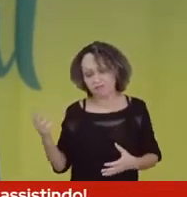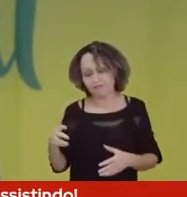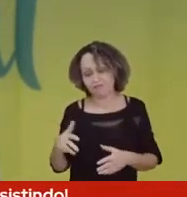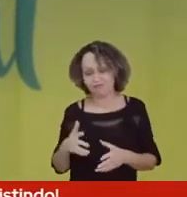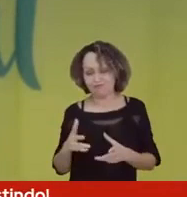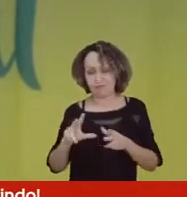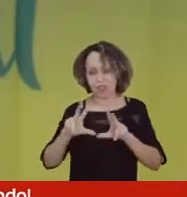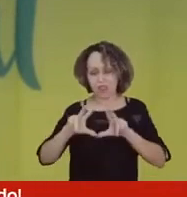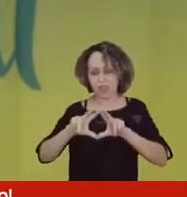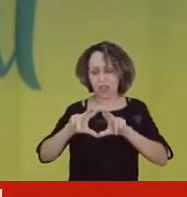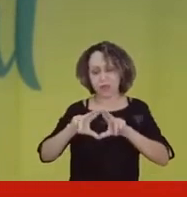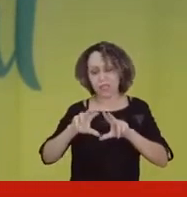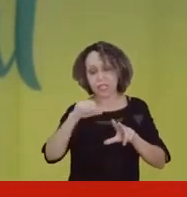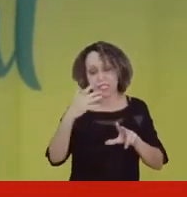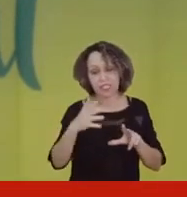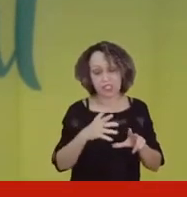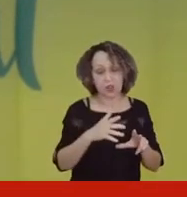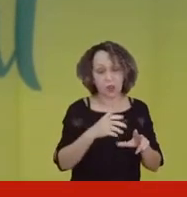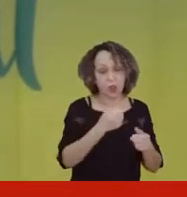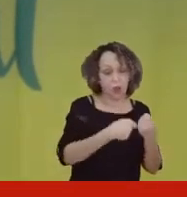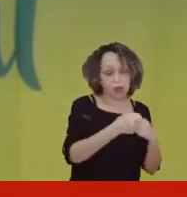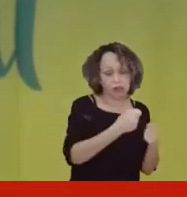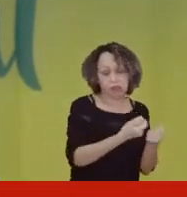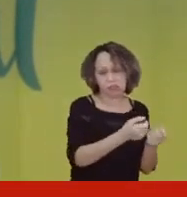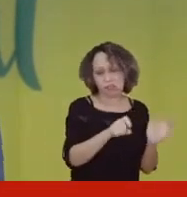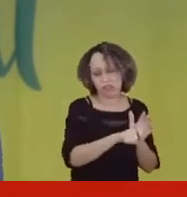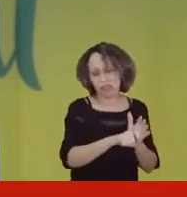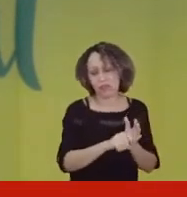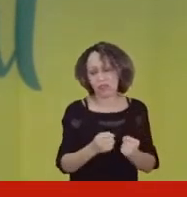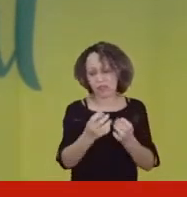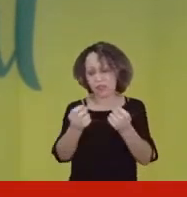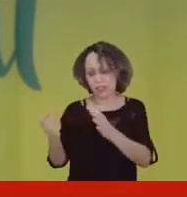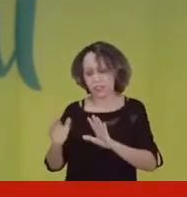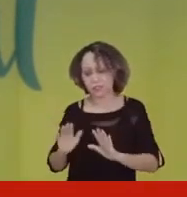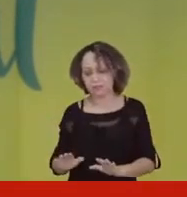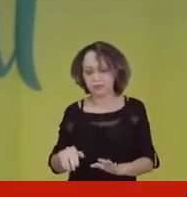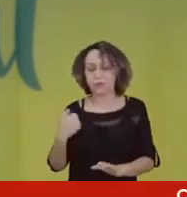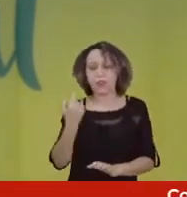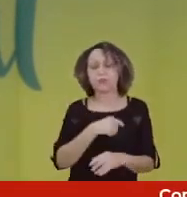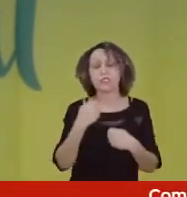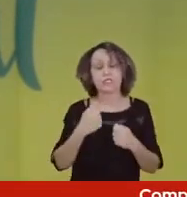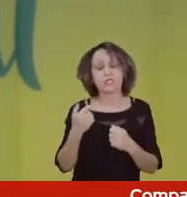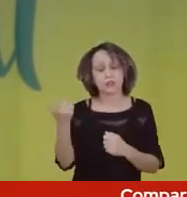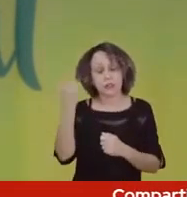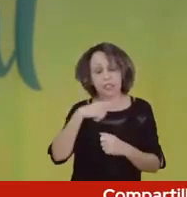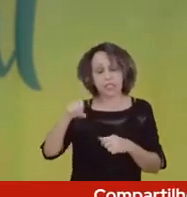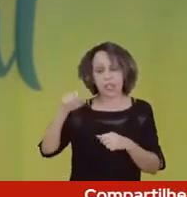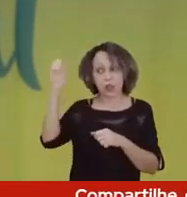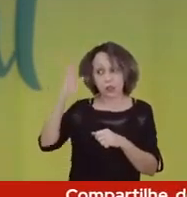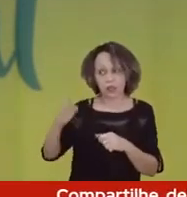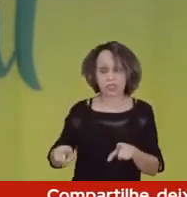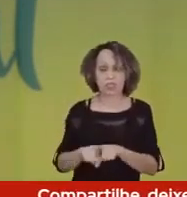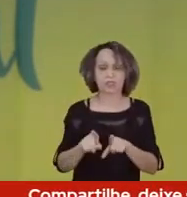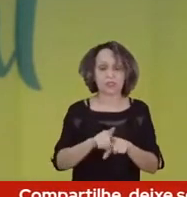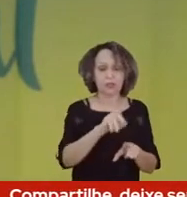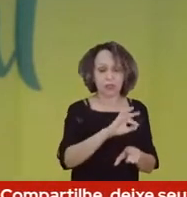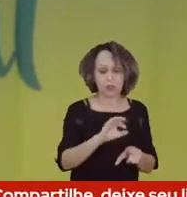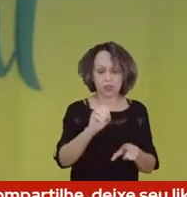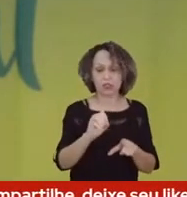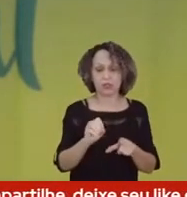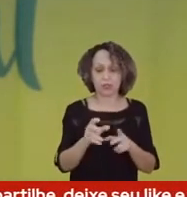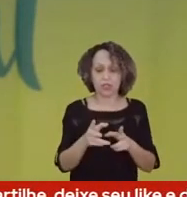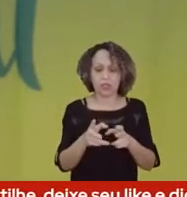ganhar o Rio, precisa ganhar o Brasil. Para que a Petrobras volte a ter interesse público, a ser estratégica e garantir soberania